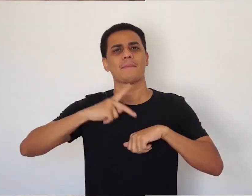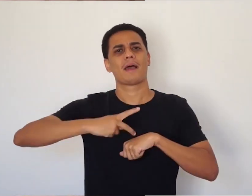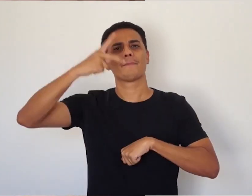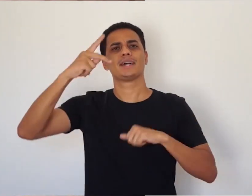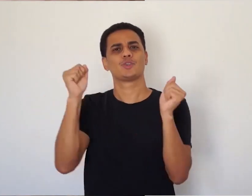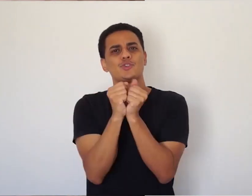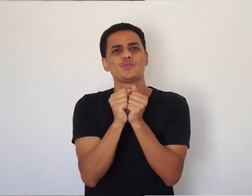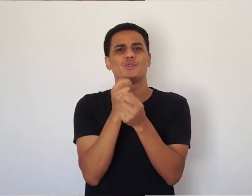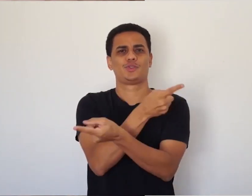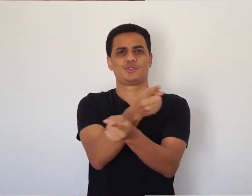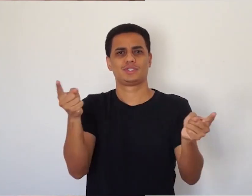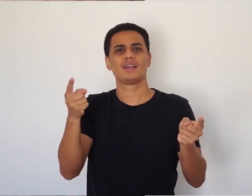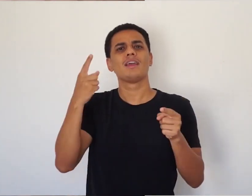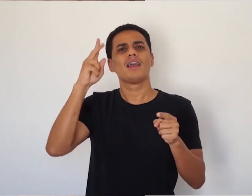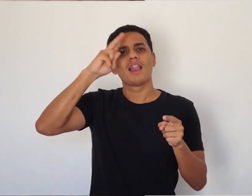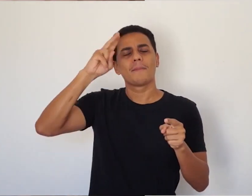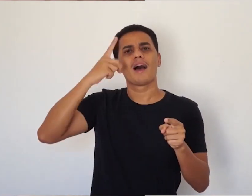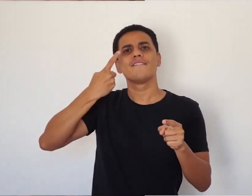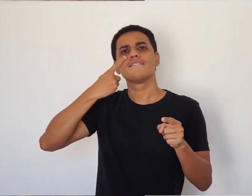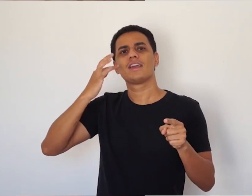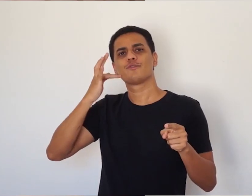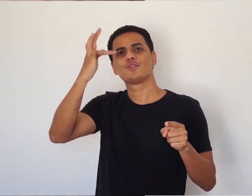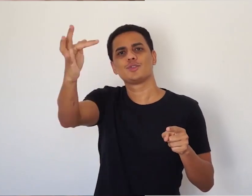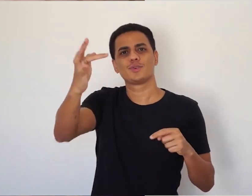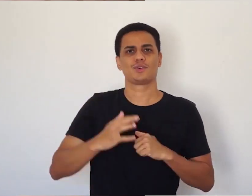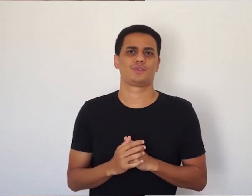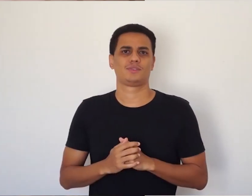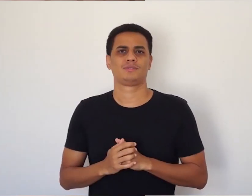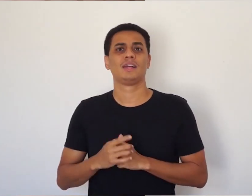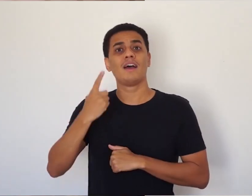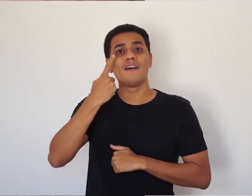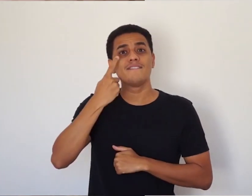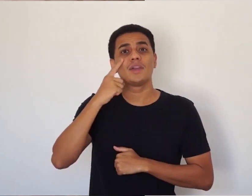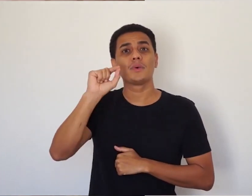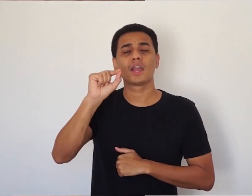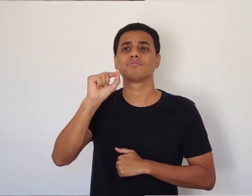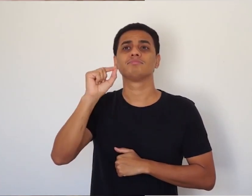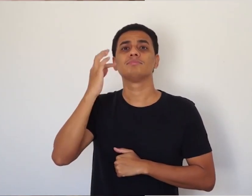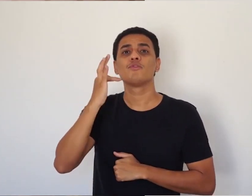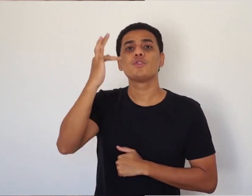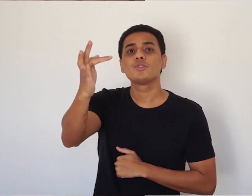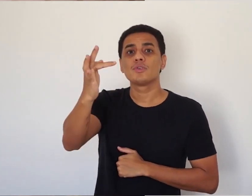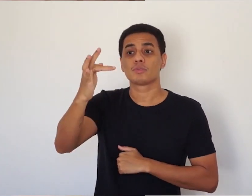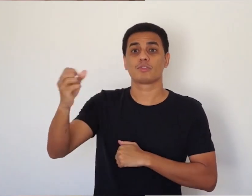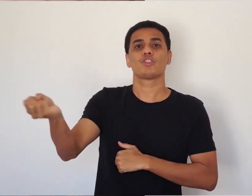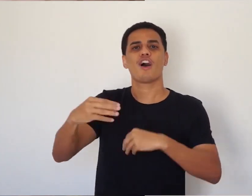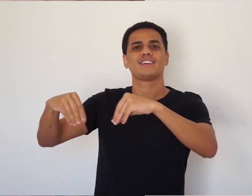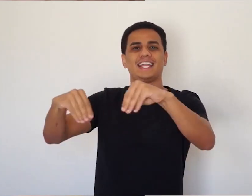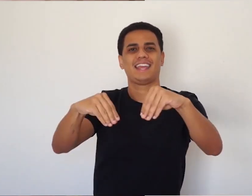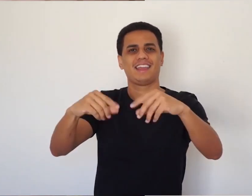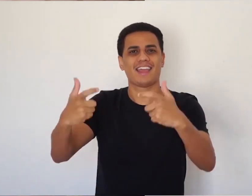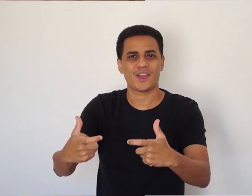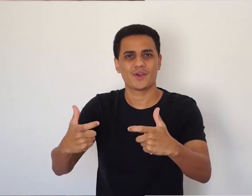celebrar essa Páscoa com você, olhando para o futuro. Olhando para uma terra prometida que nós temos.